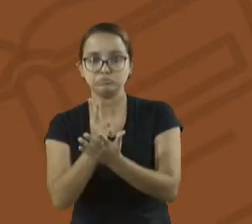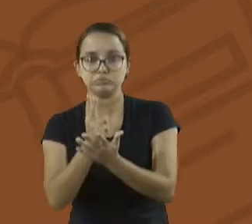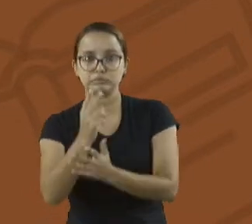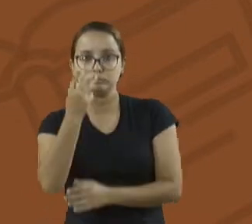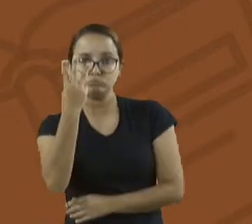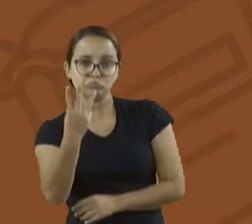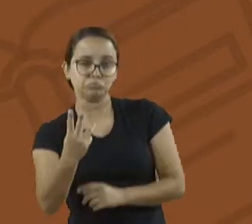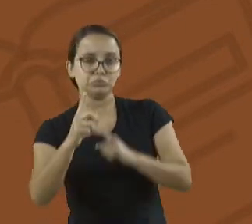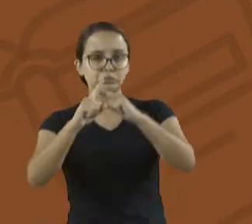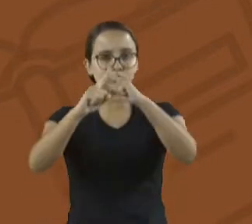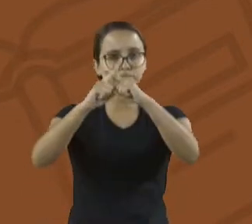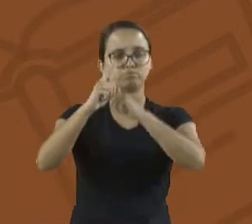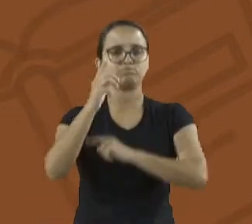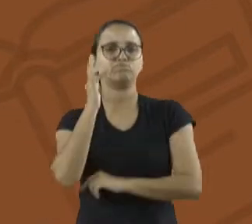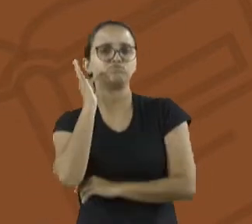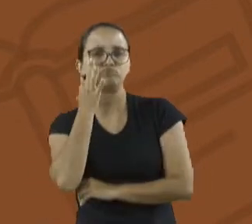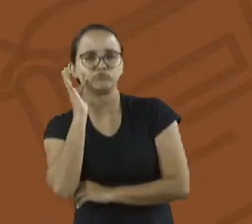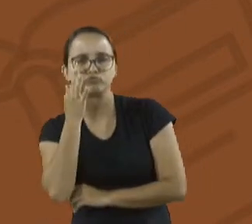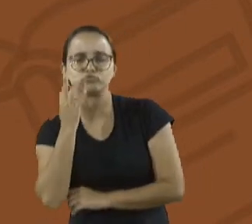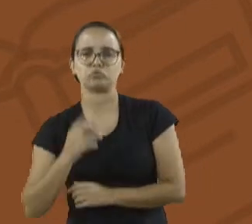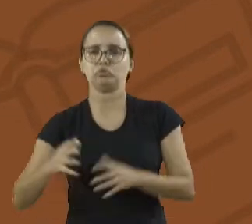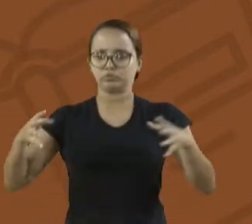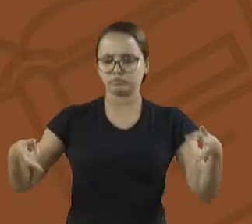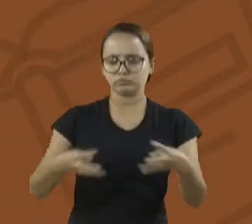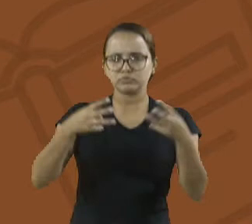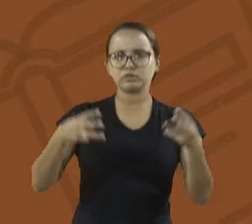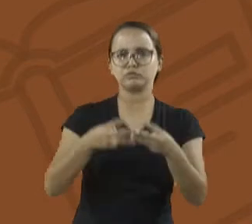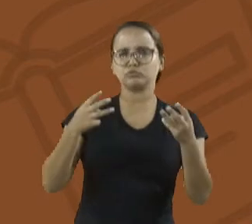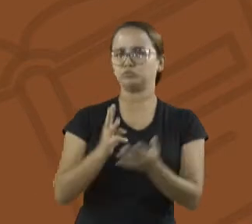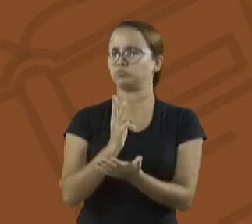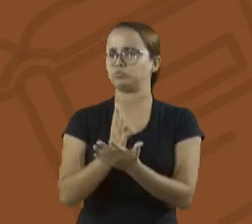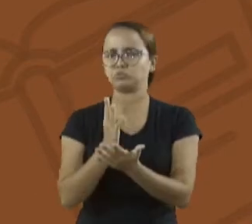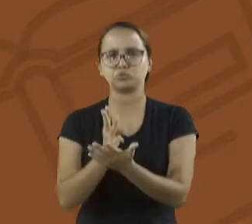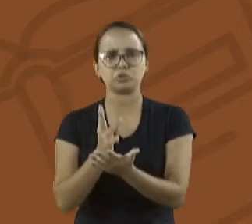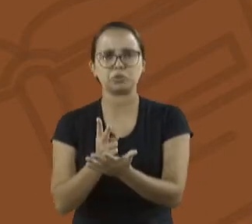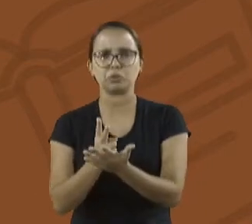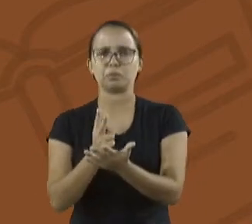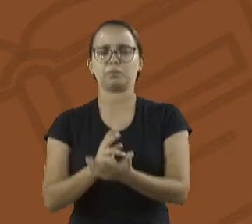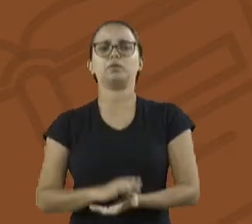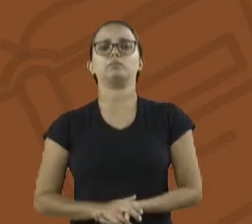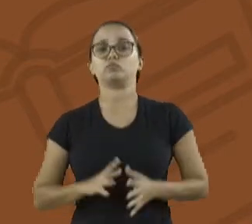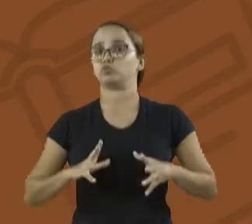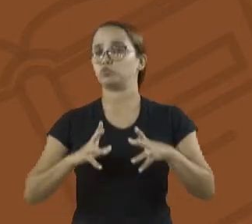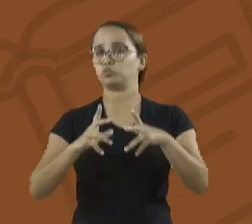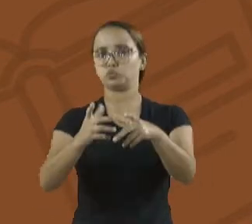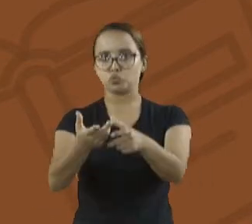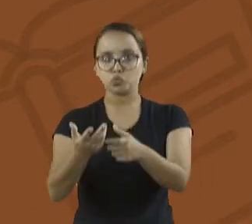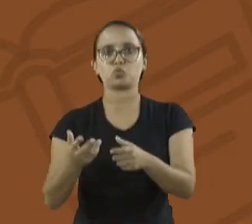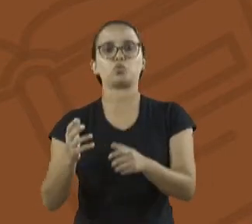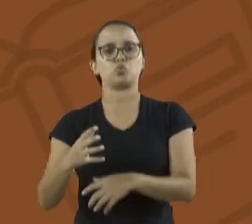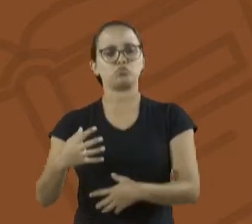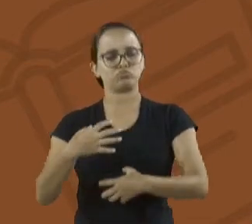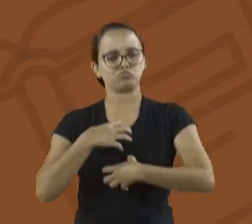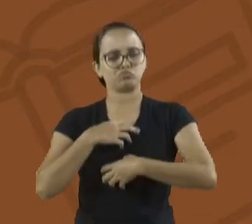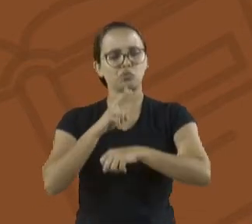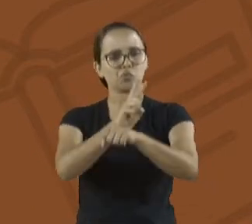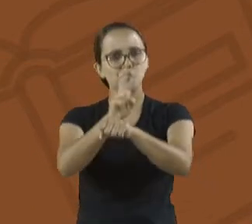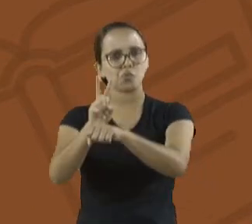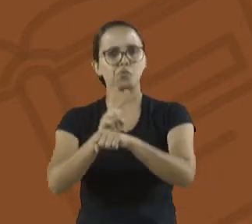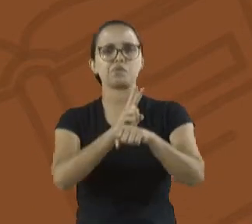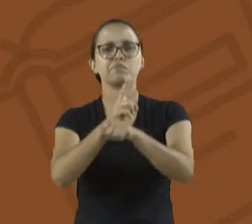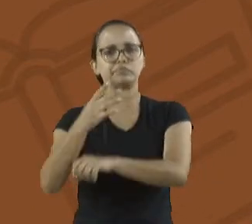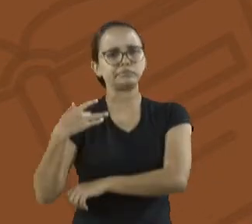né, muita verdura à vontade. Isso tudo é uma forma de a gente determinar socialmente a nossa saúde,